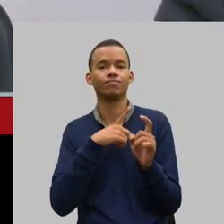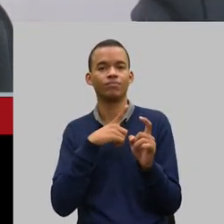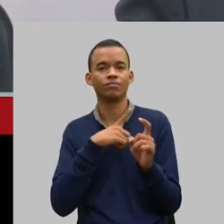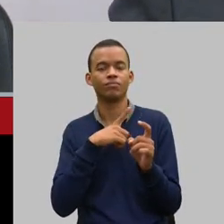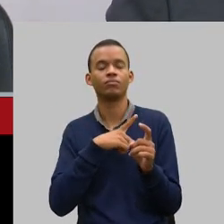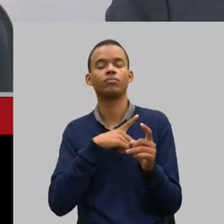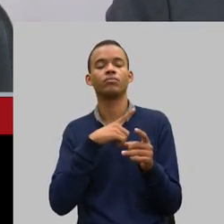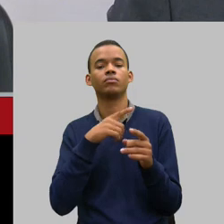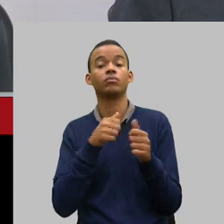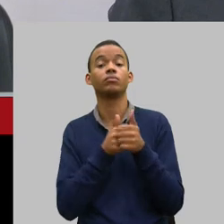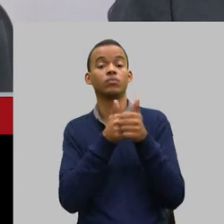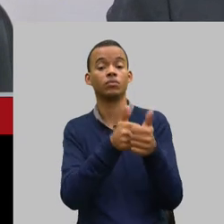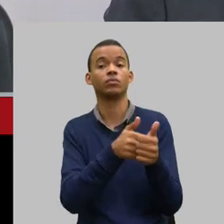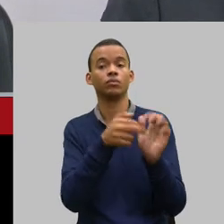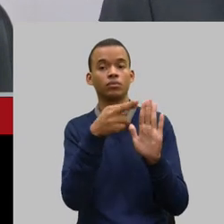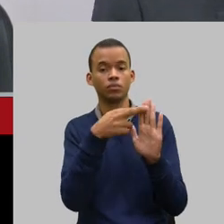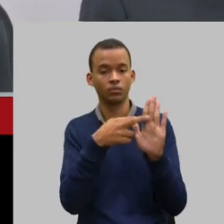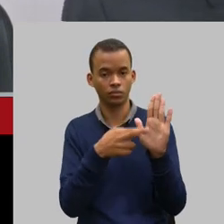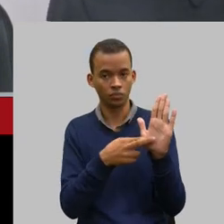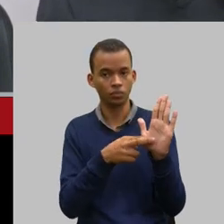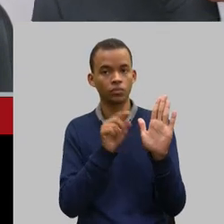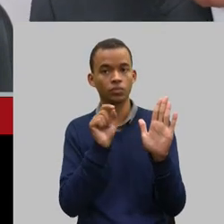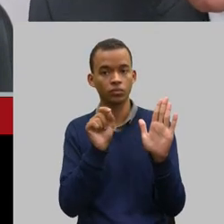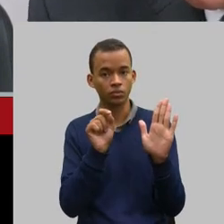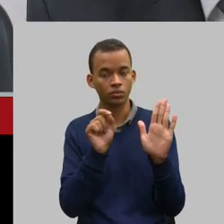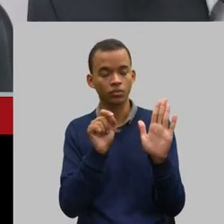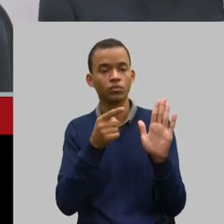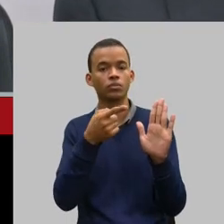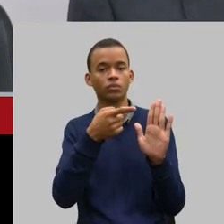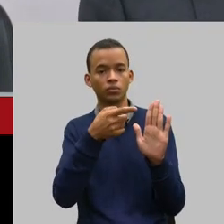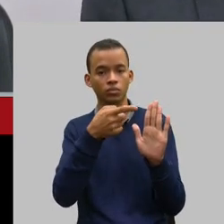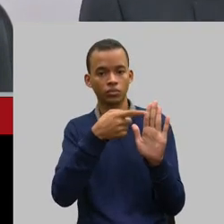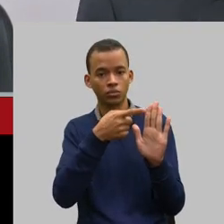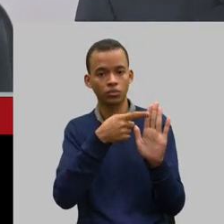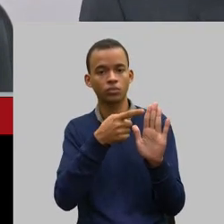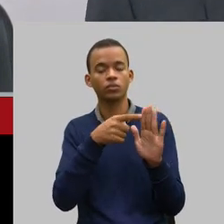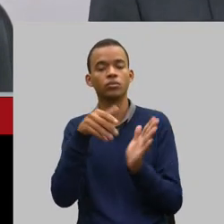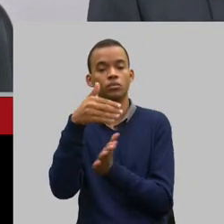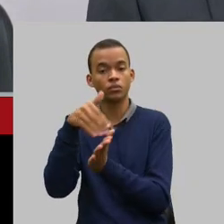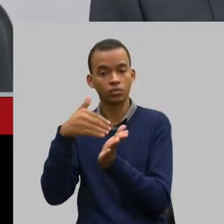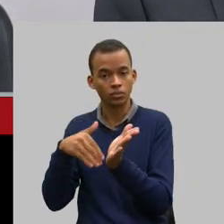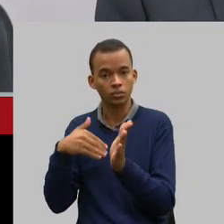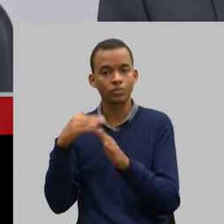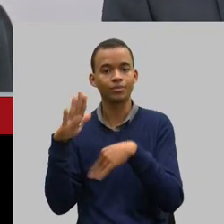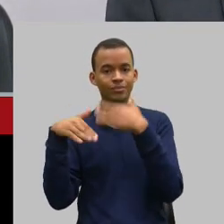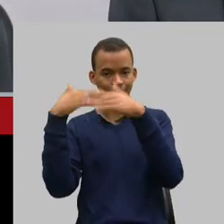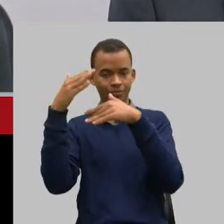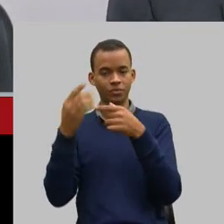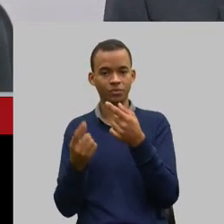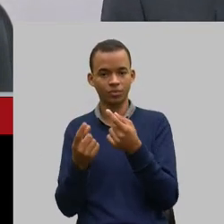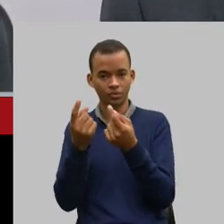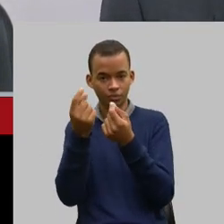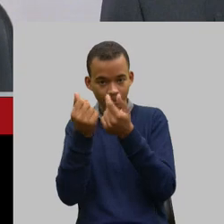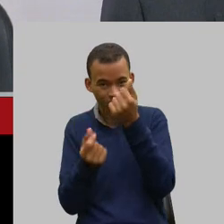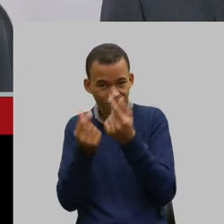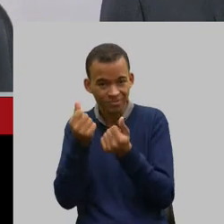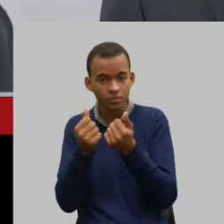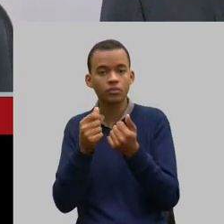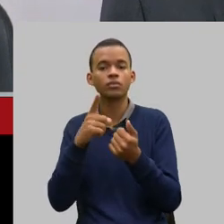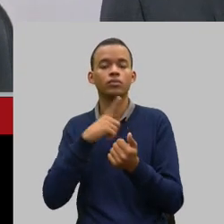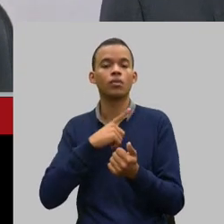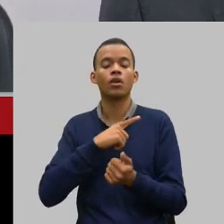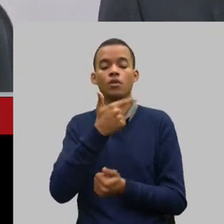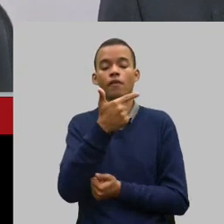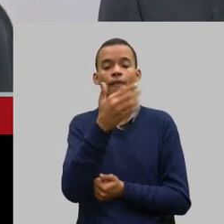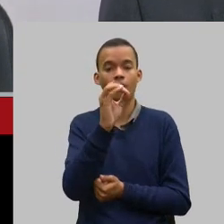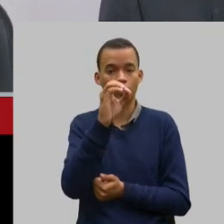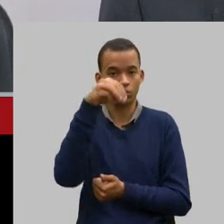procedimentos primeiro o secretário de estado desenvolvimento econômico disporá de até 20 minutos prorrogáveis